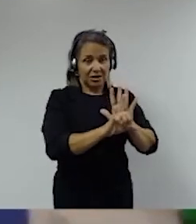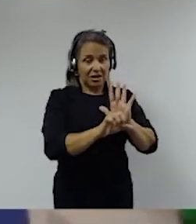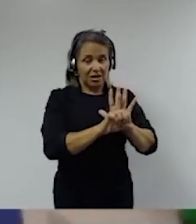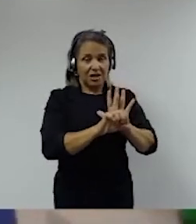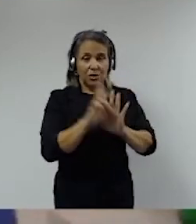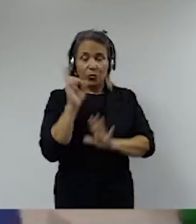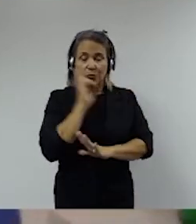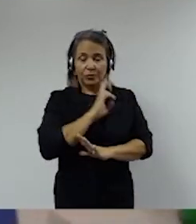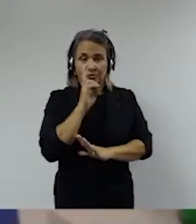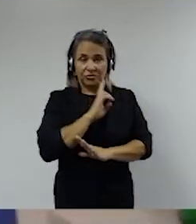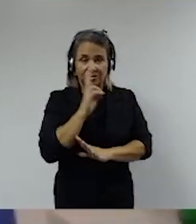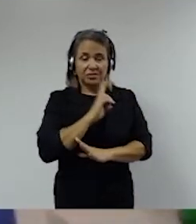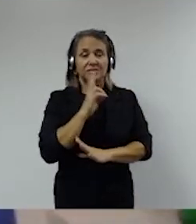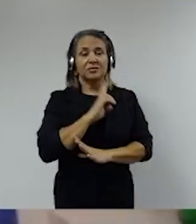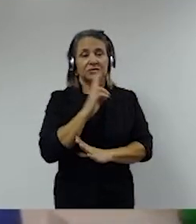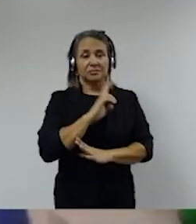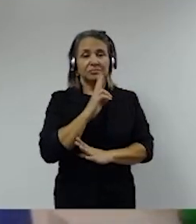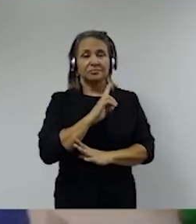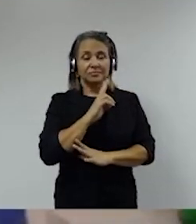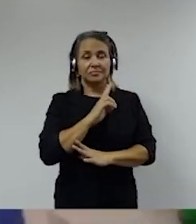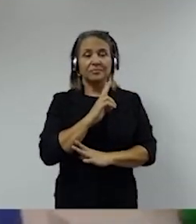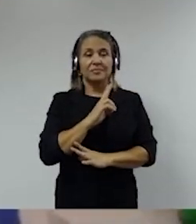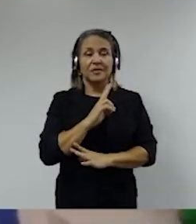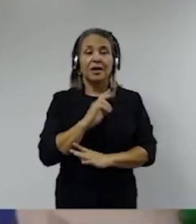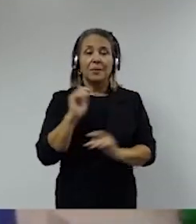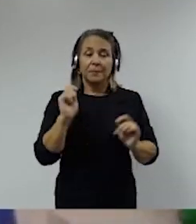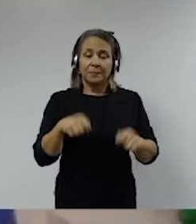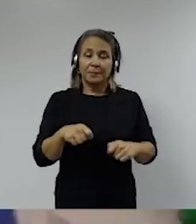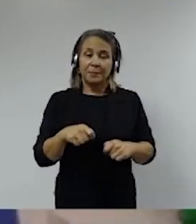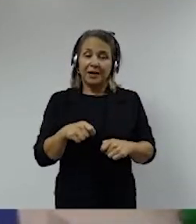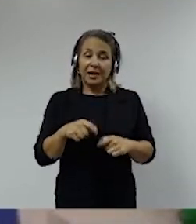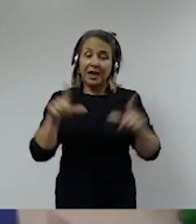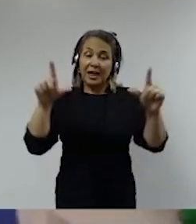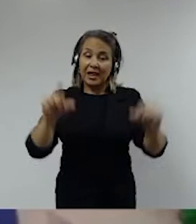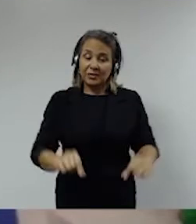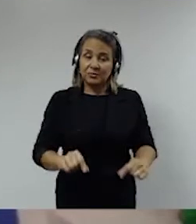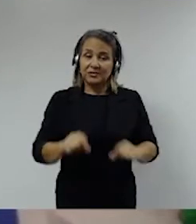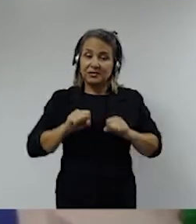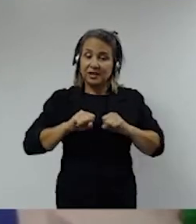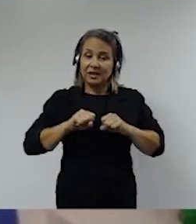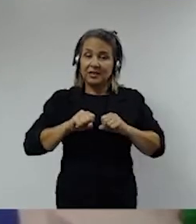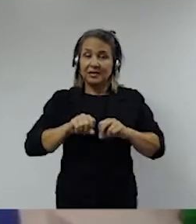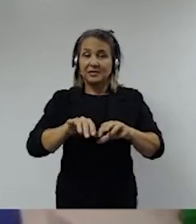célere e urgente para reduzir o risco de transmissão da doença. Tá?